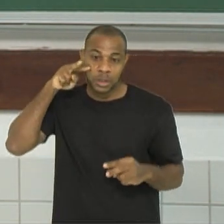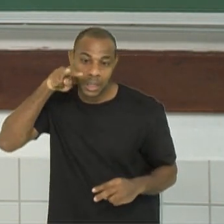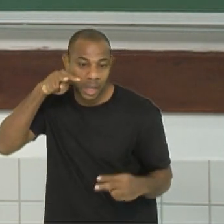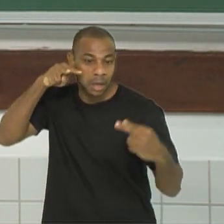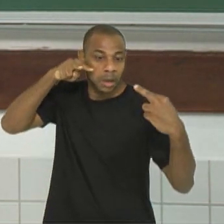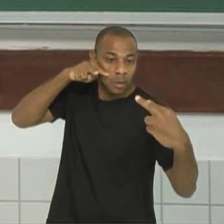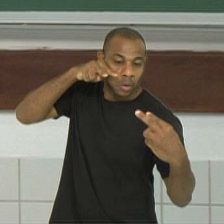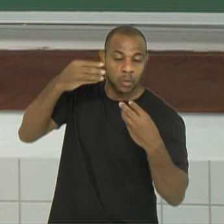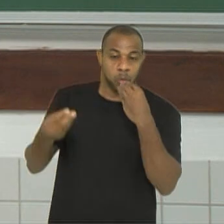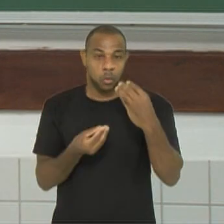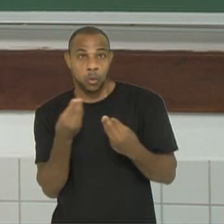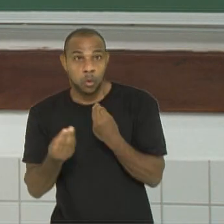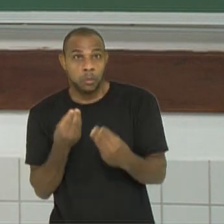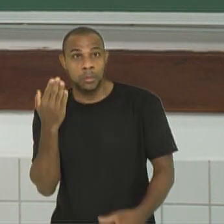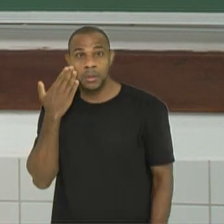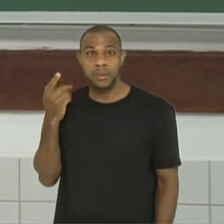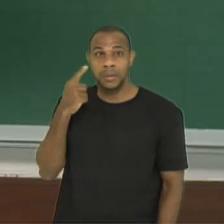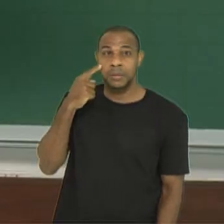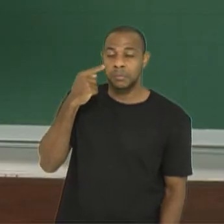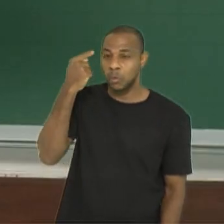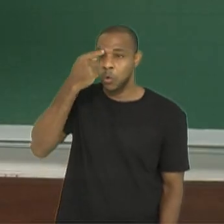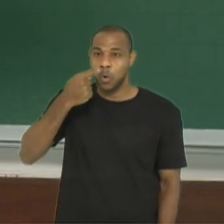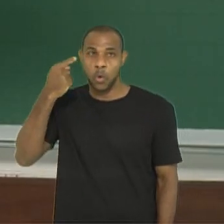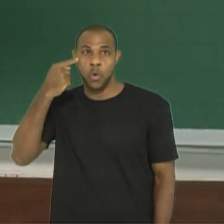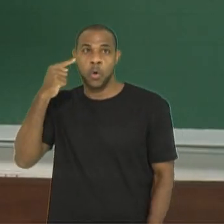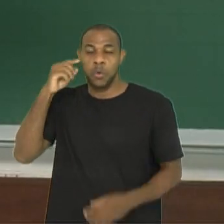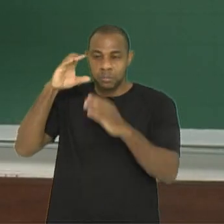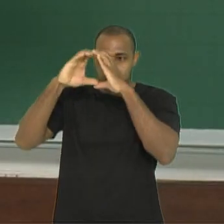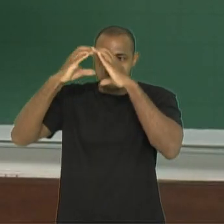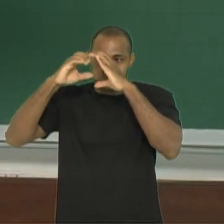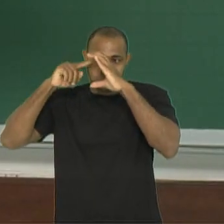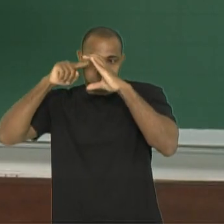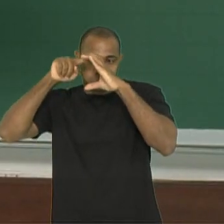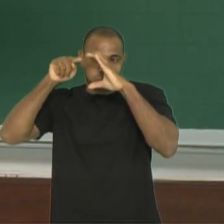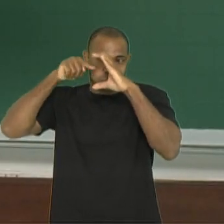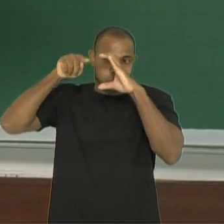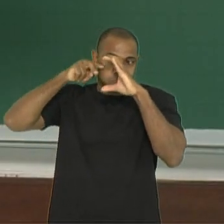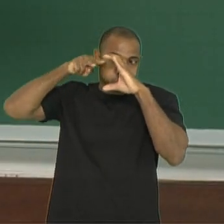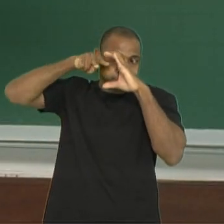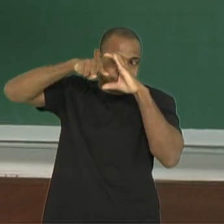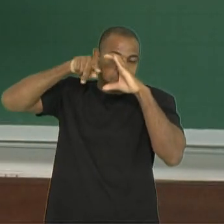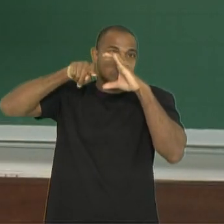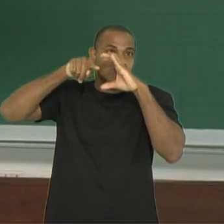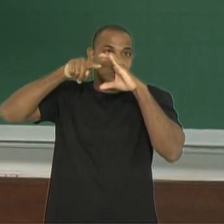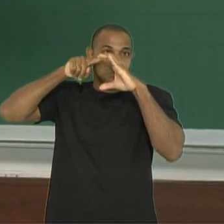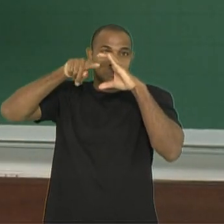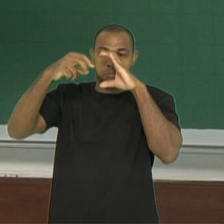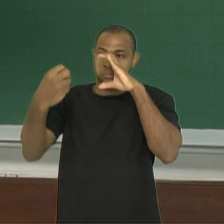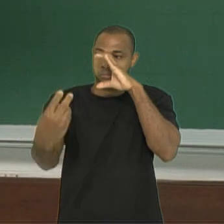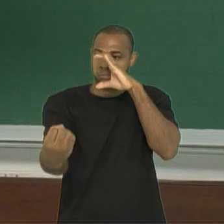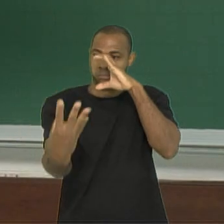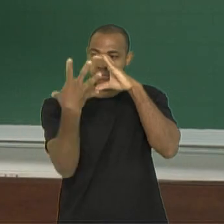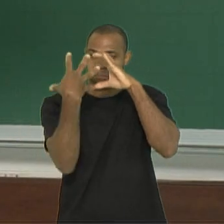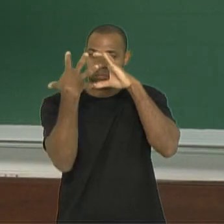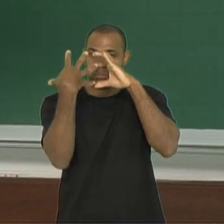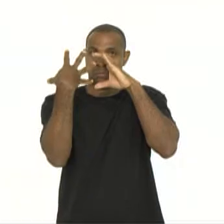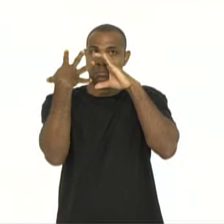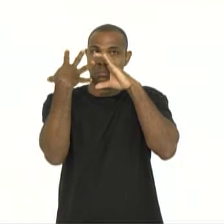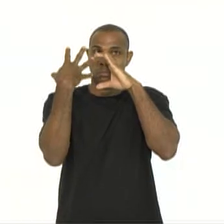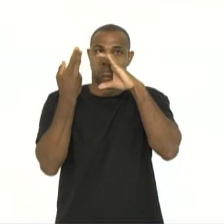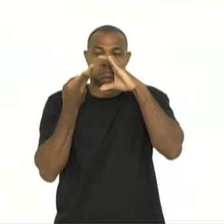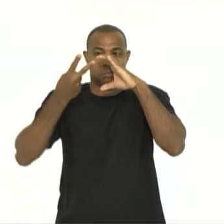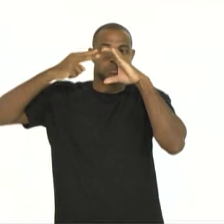ocular e tudo, né? E a gente, só para a gente entender que o globo ocular, ele produz, ele reflete a imagem, né, de uma